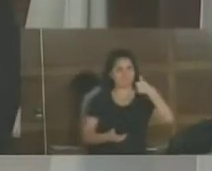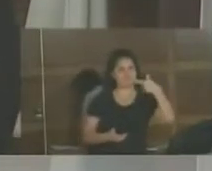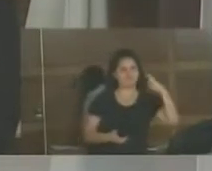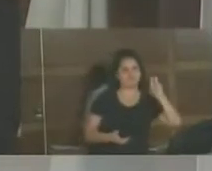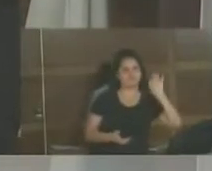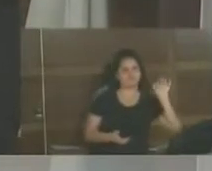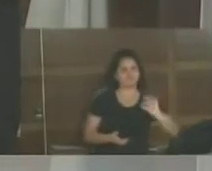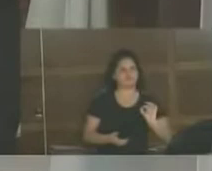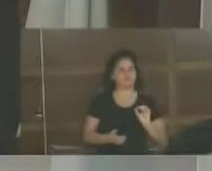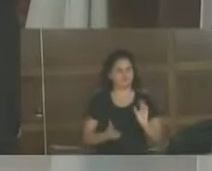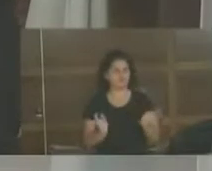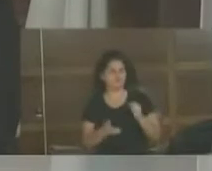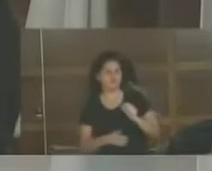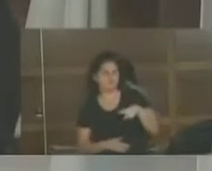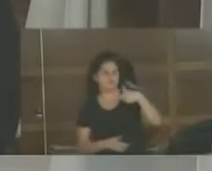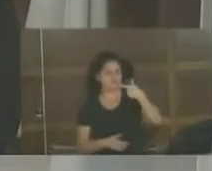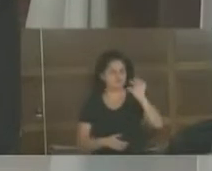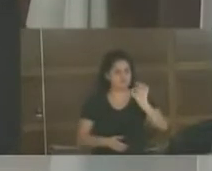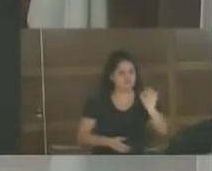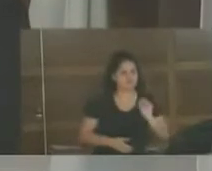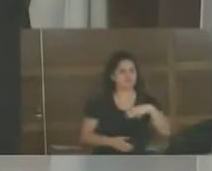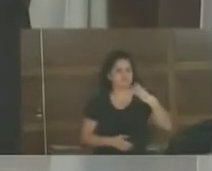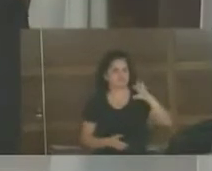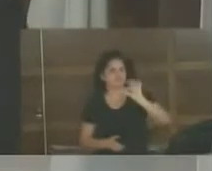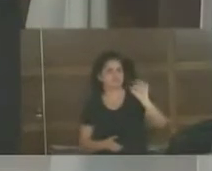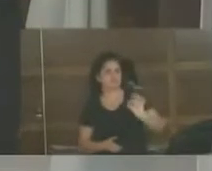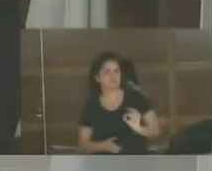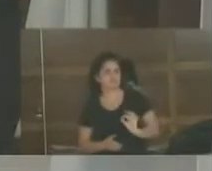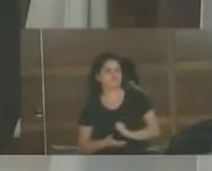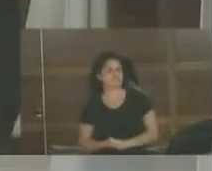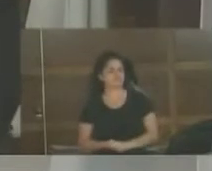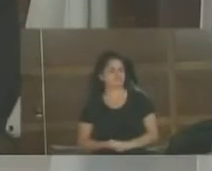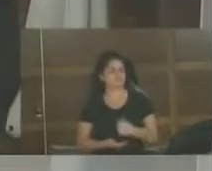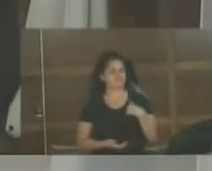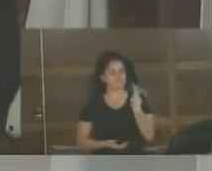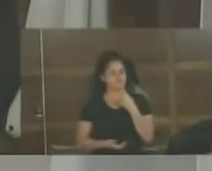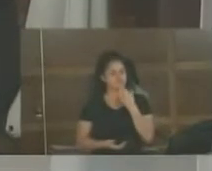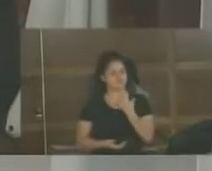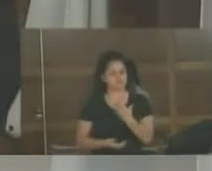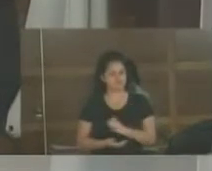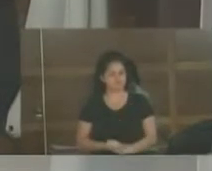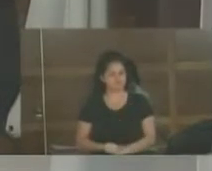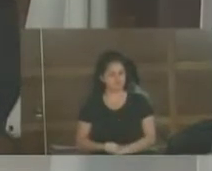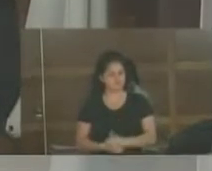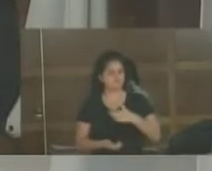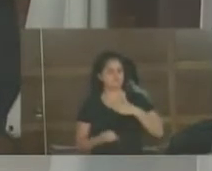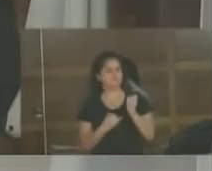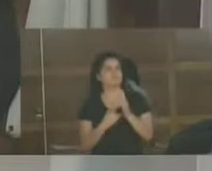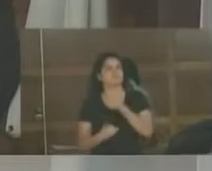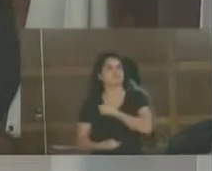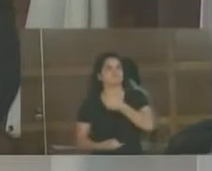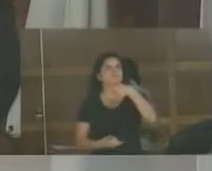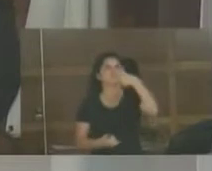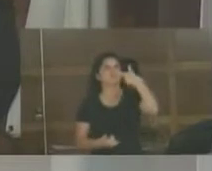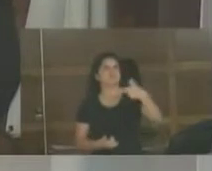2%, 3%, mais uma mora. Então, isso aí a gente está pedindo. E a minha indicação número